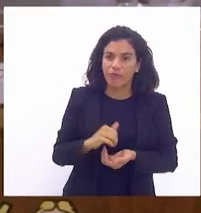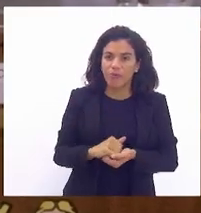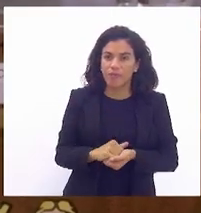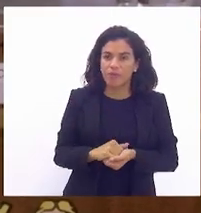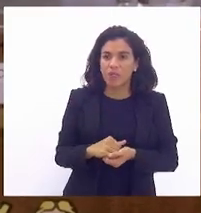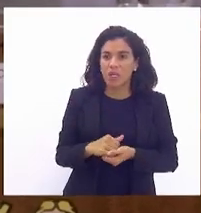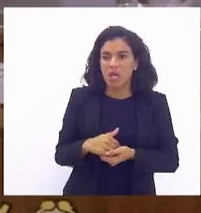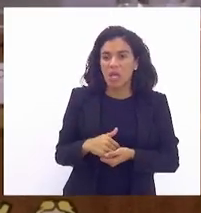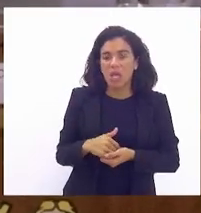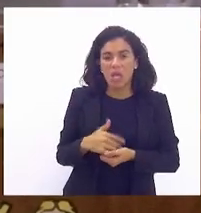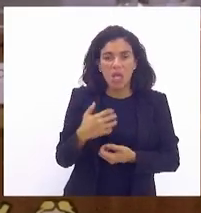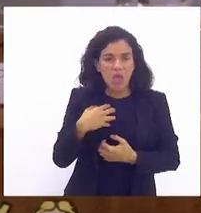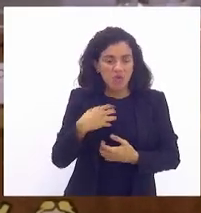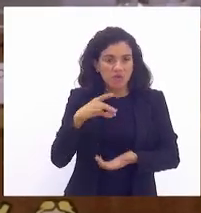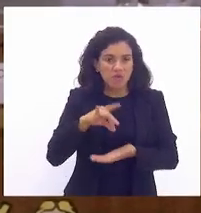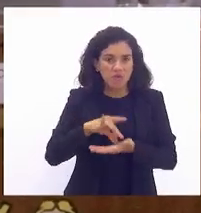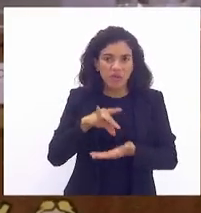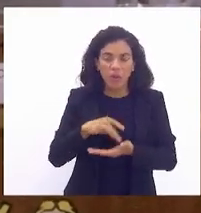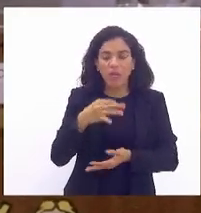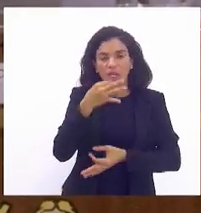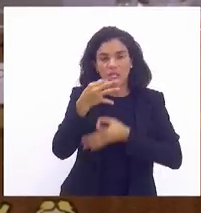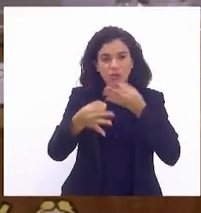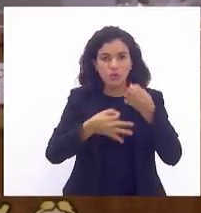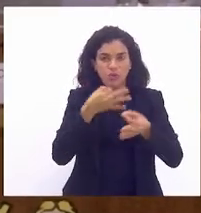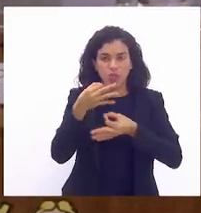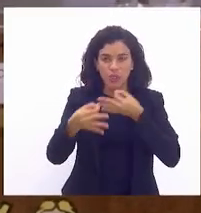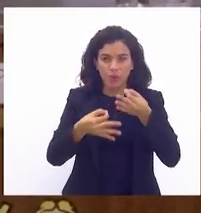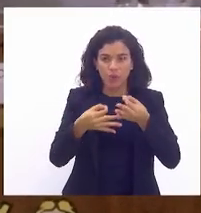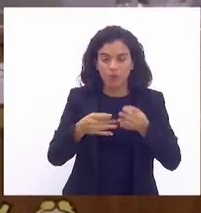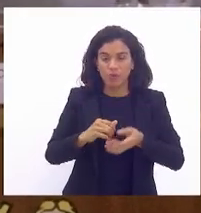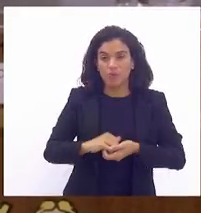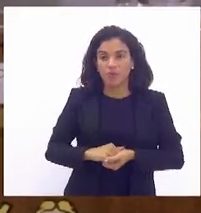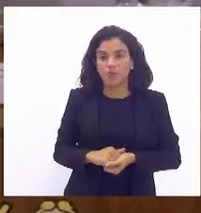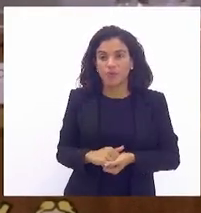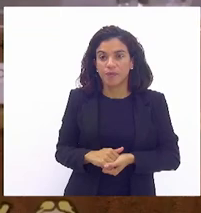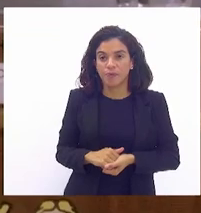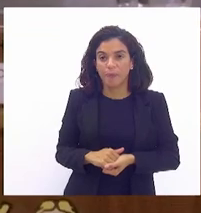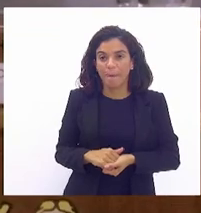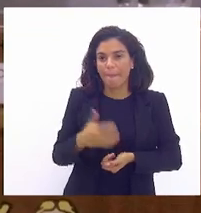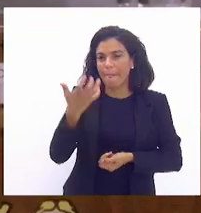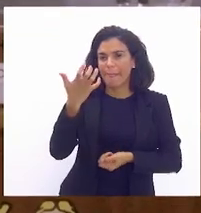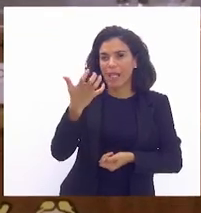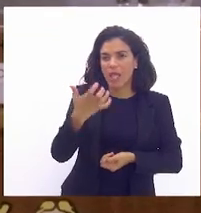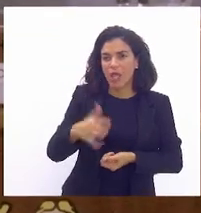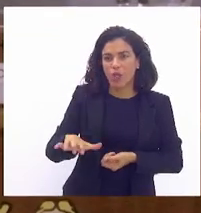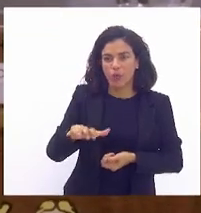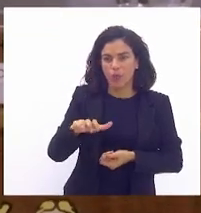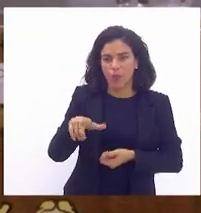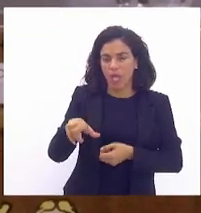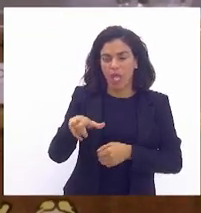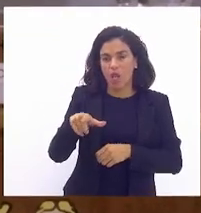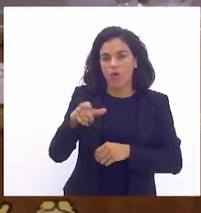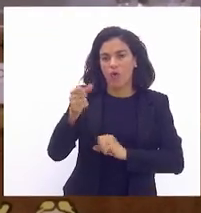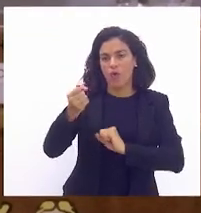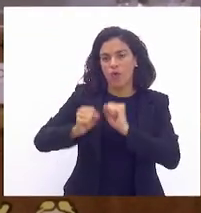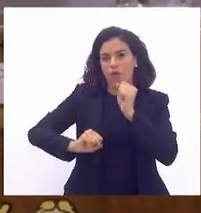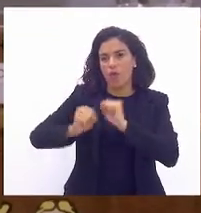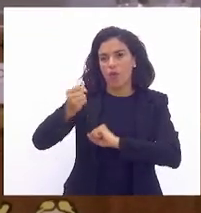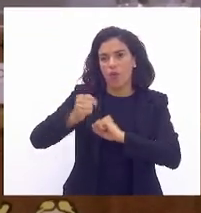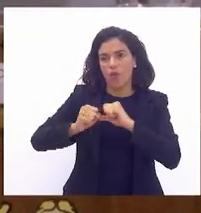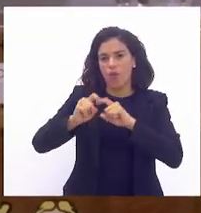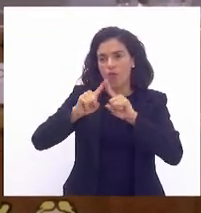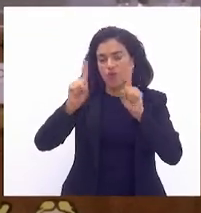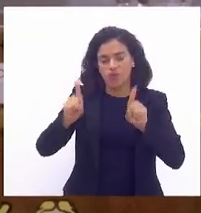Eu, sinceramente, não queria estar sugerindo isso, deputado Jair. Eu não quero deixar o metalúrgico sem emprego. Eu não sou